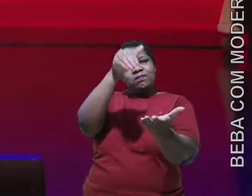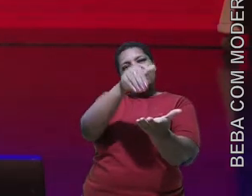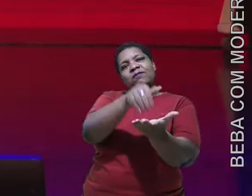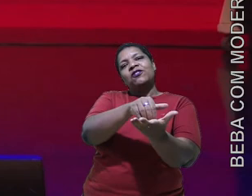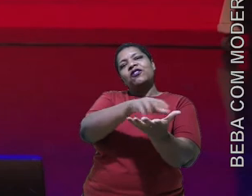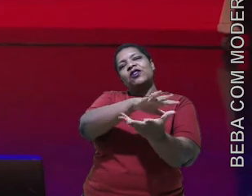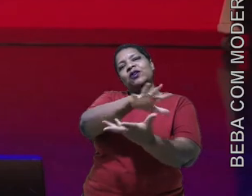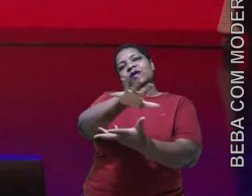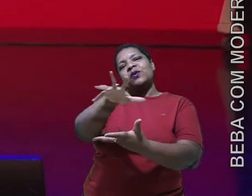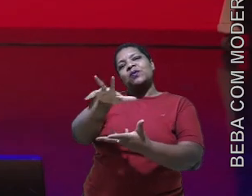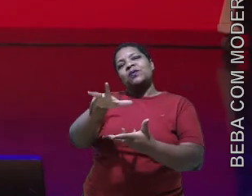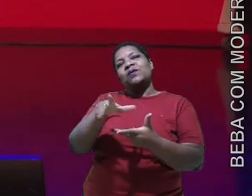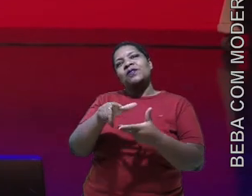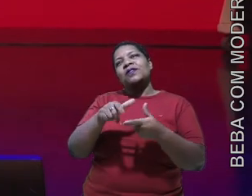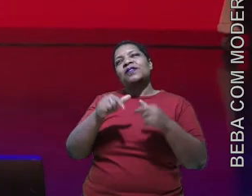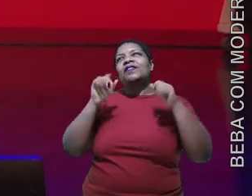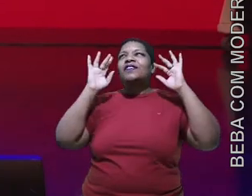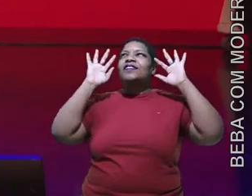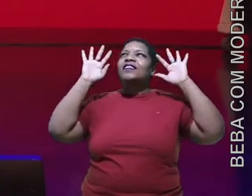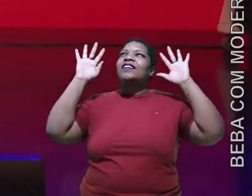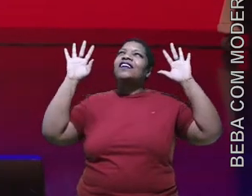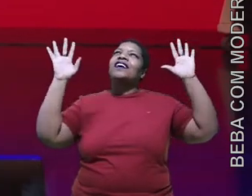fim de